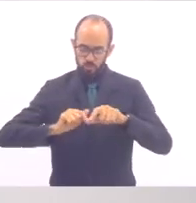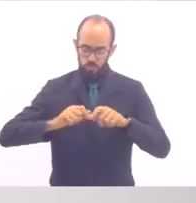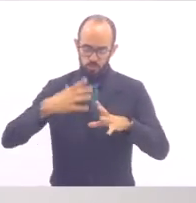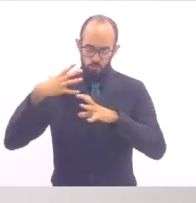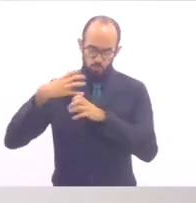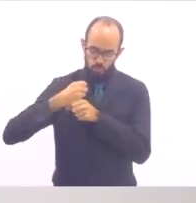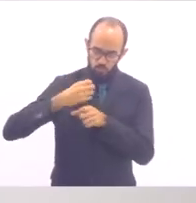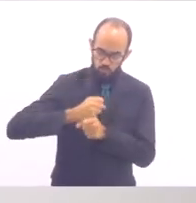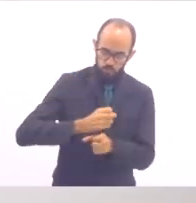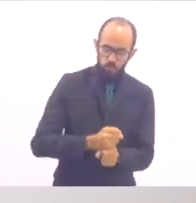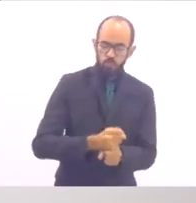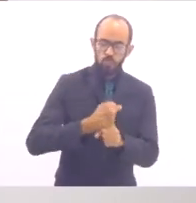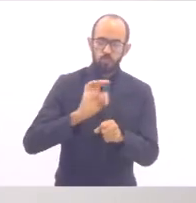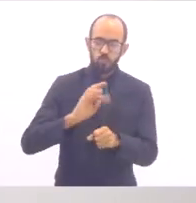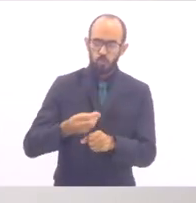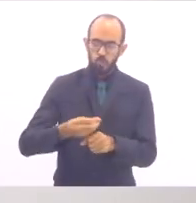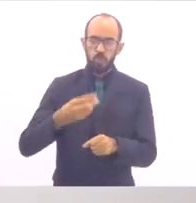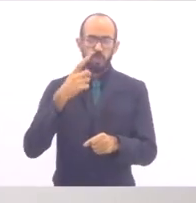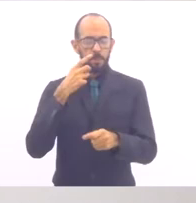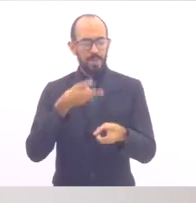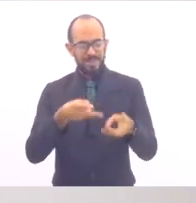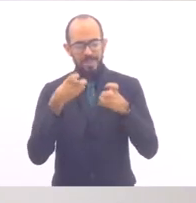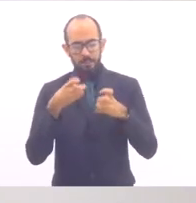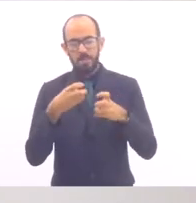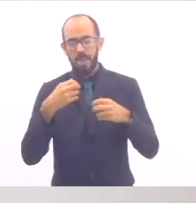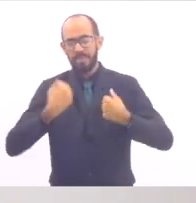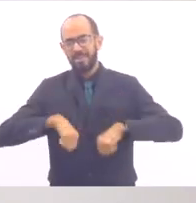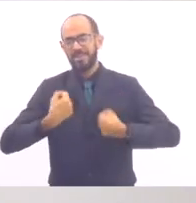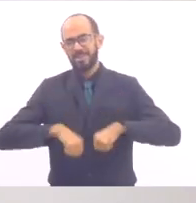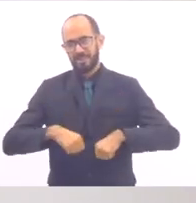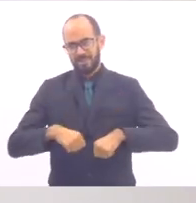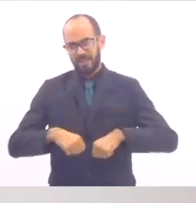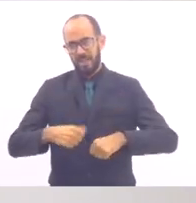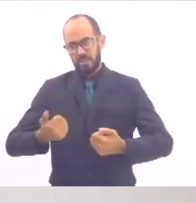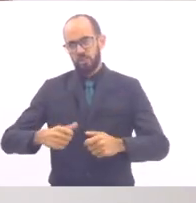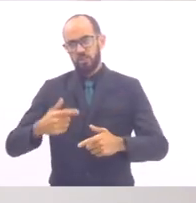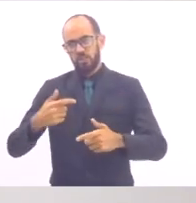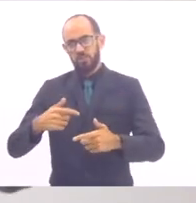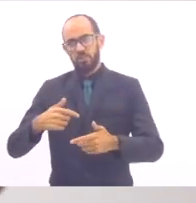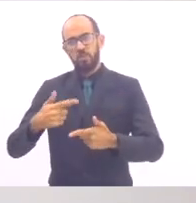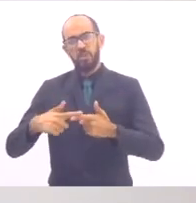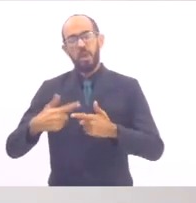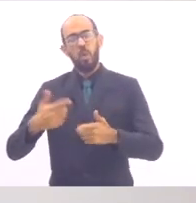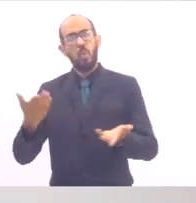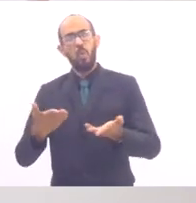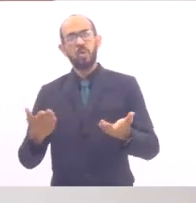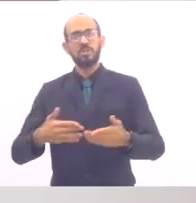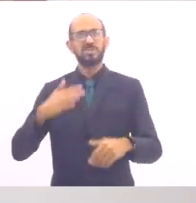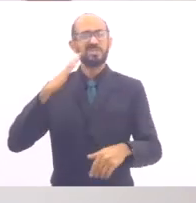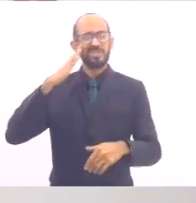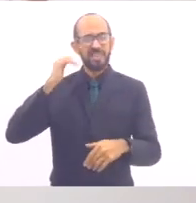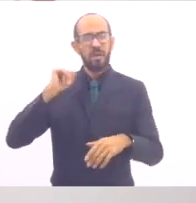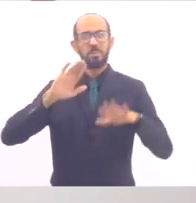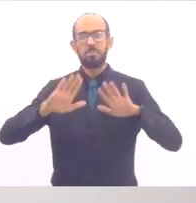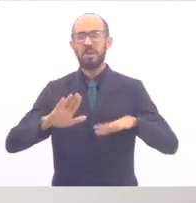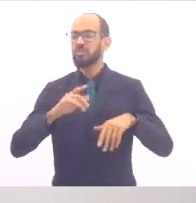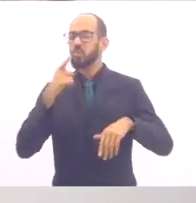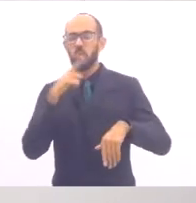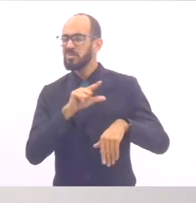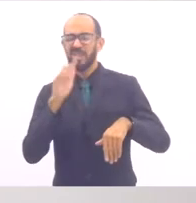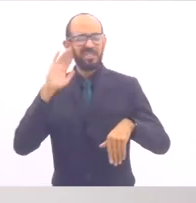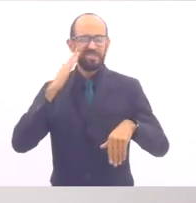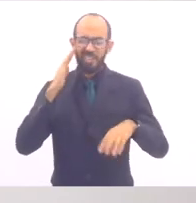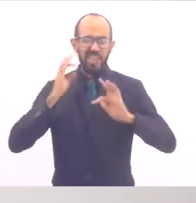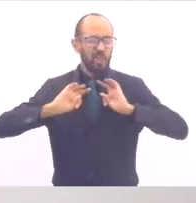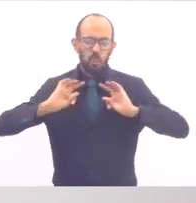com coisas que realmente dê um respaldo para a gente, porque hoje a gente tem uma noção, mas a gente não consegue entender a